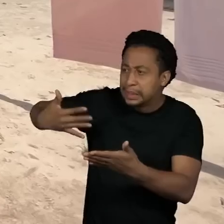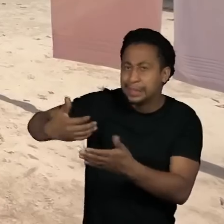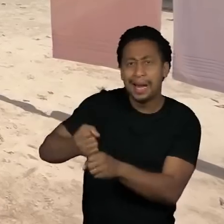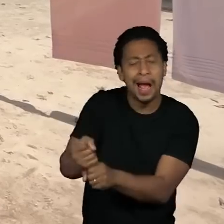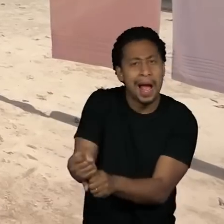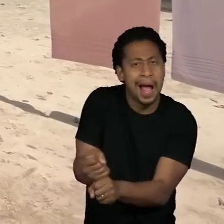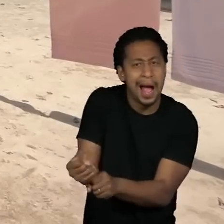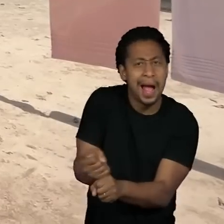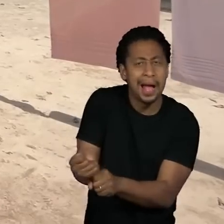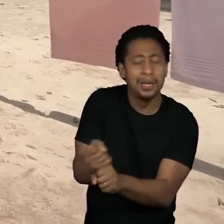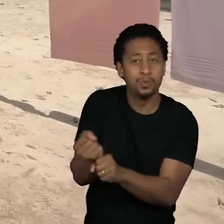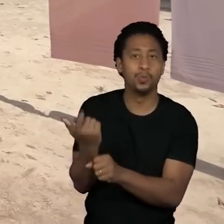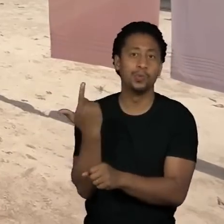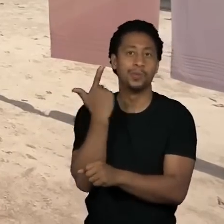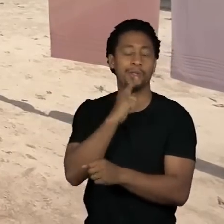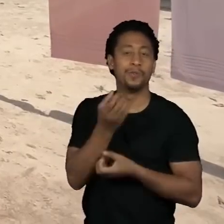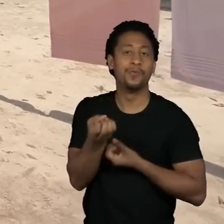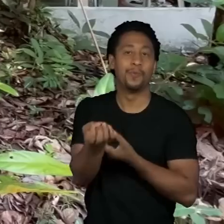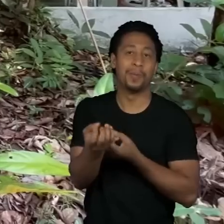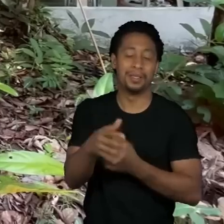assim.